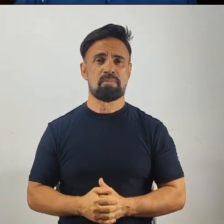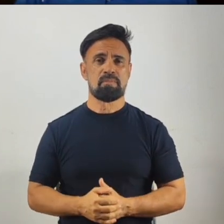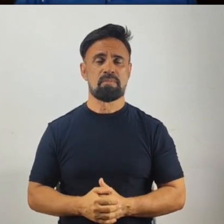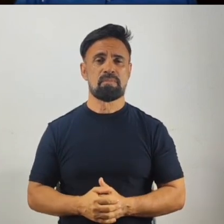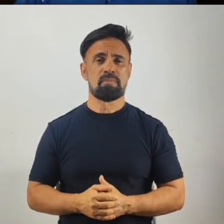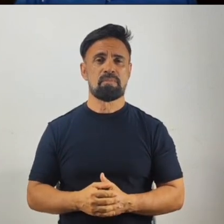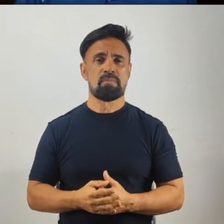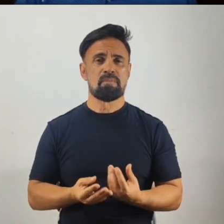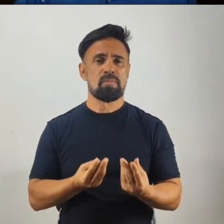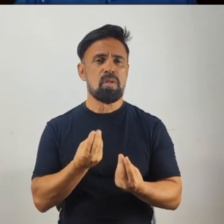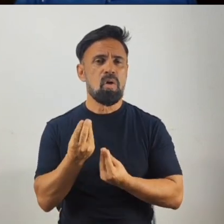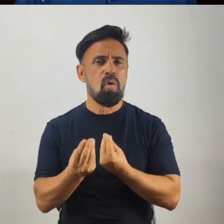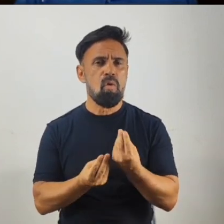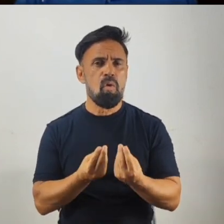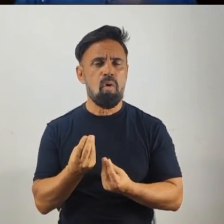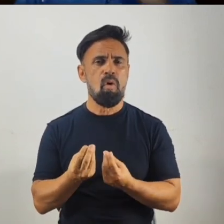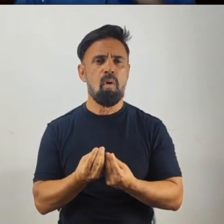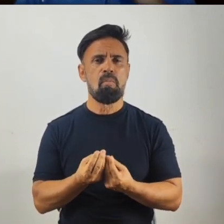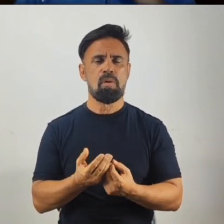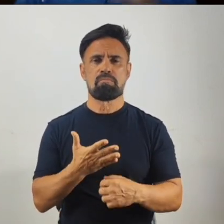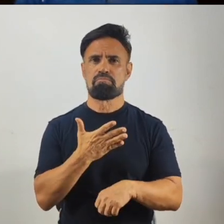as boas práticas